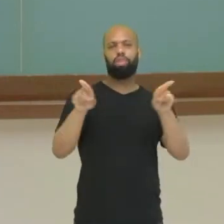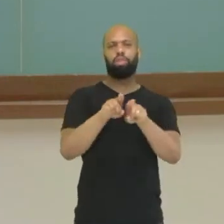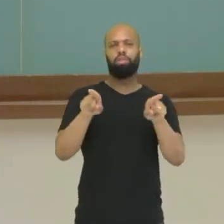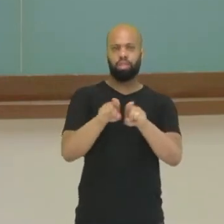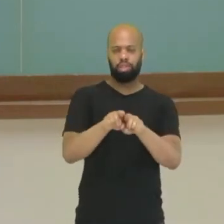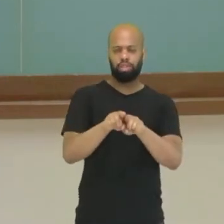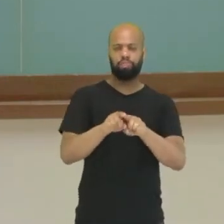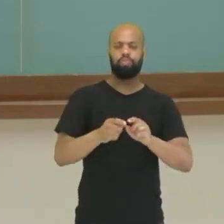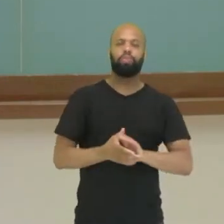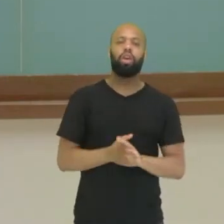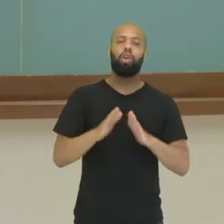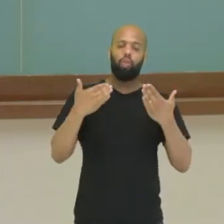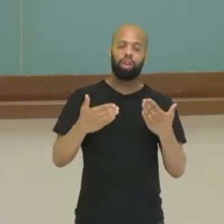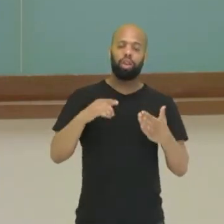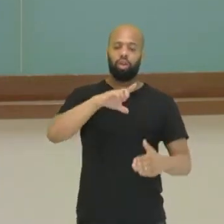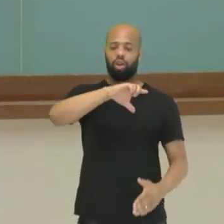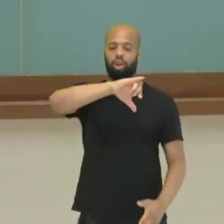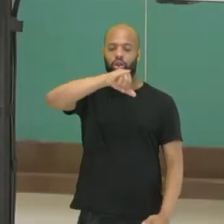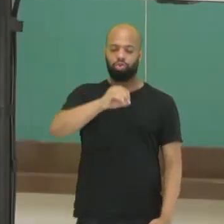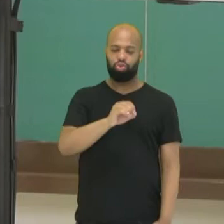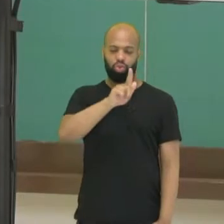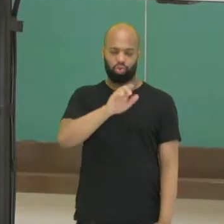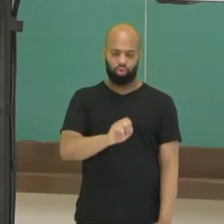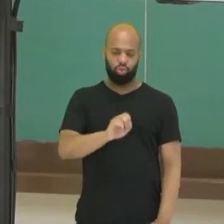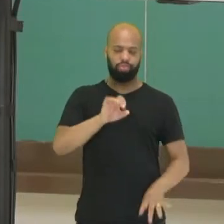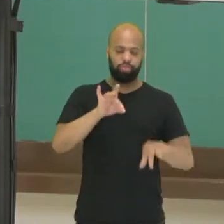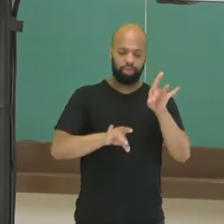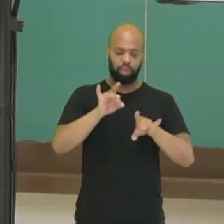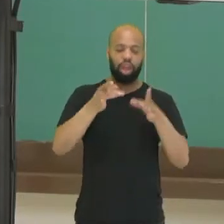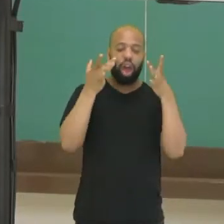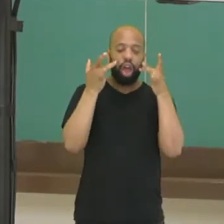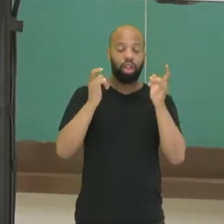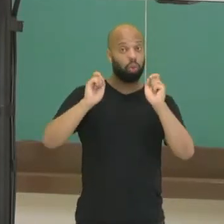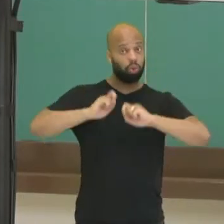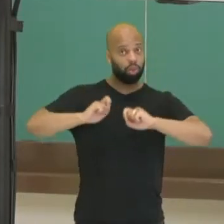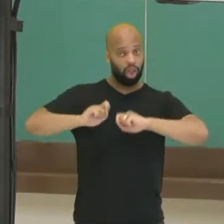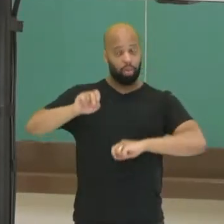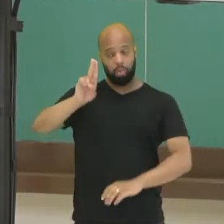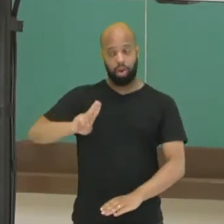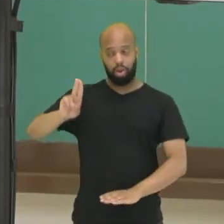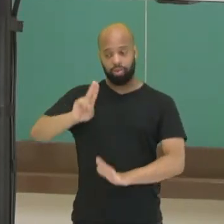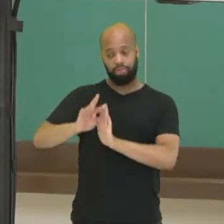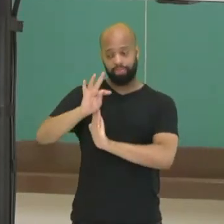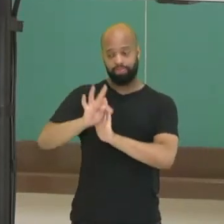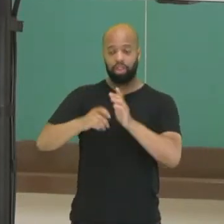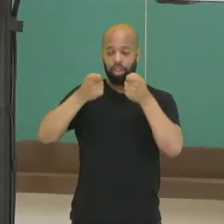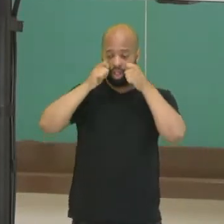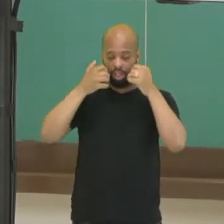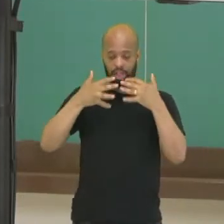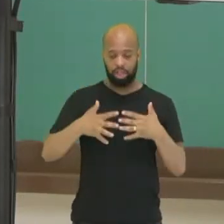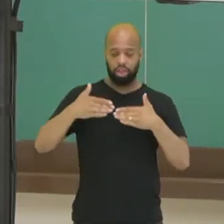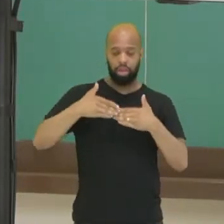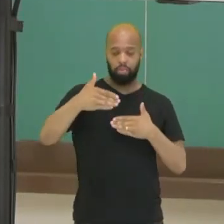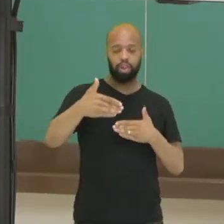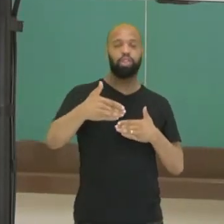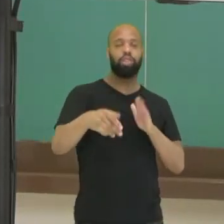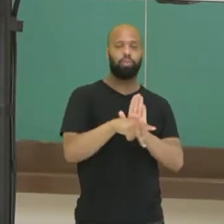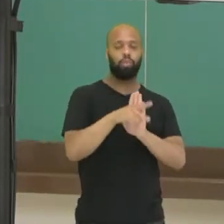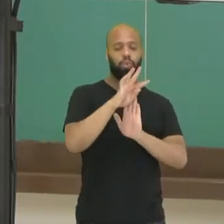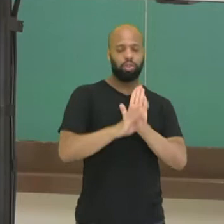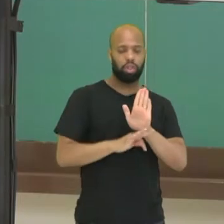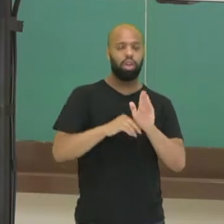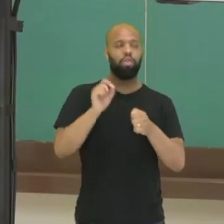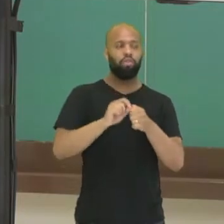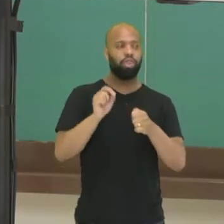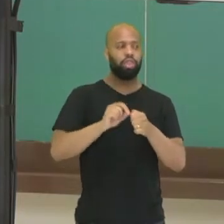saída. Então, o jogo teatral, ele pode utilizar de um texto dramático para a partir do texto criar